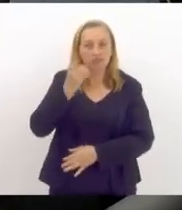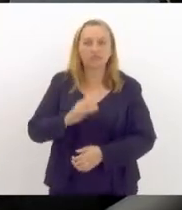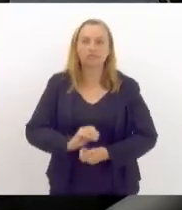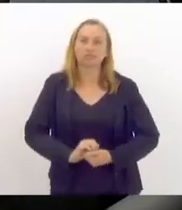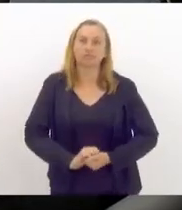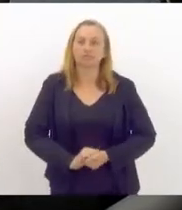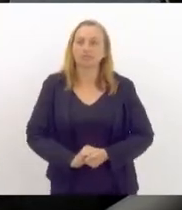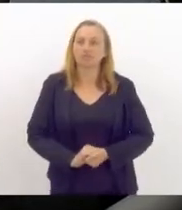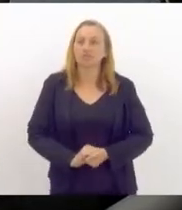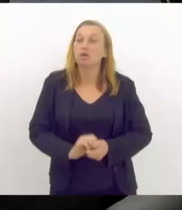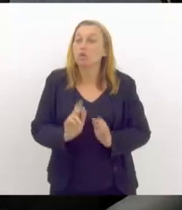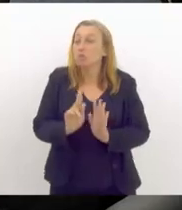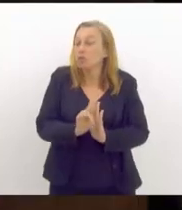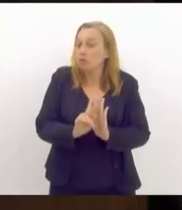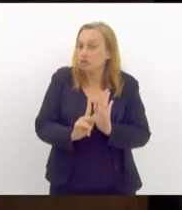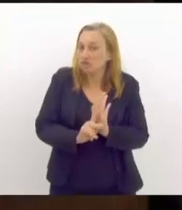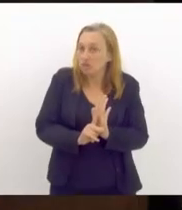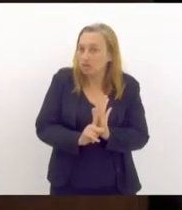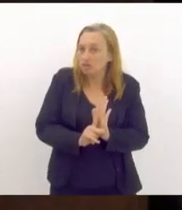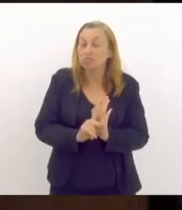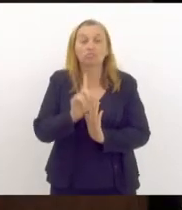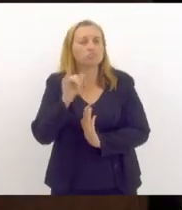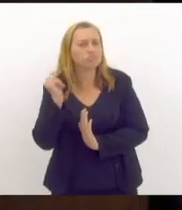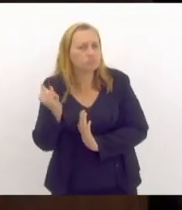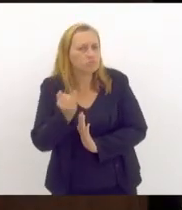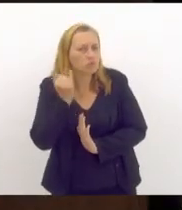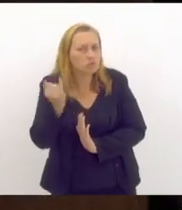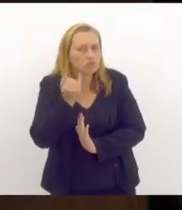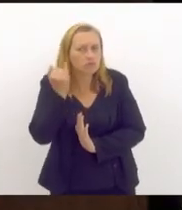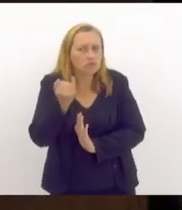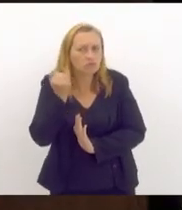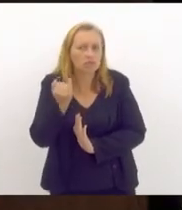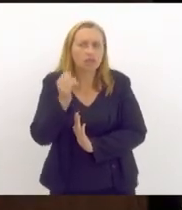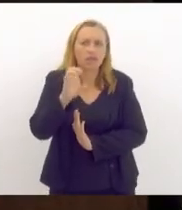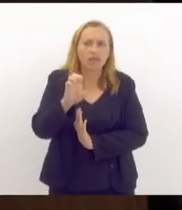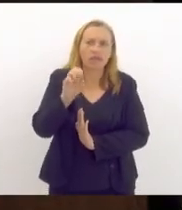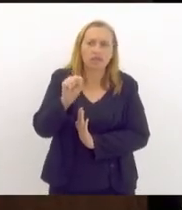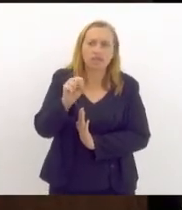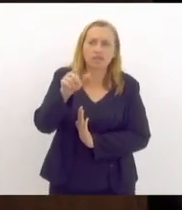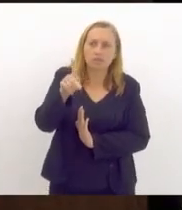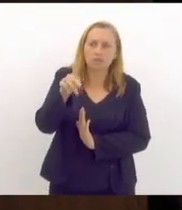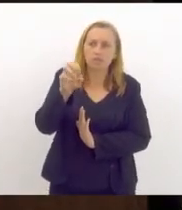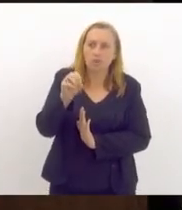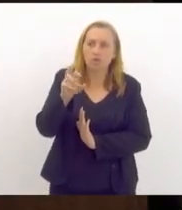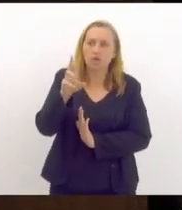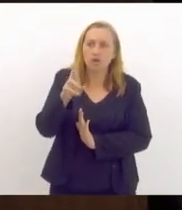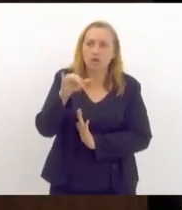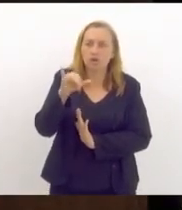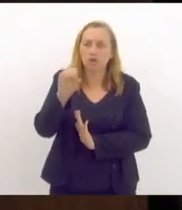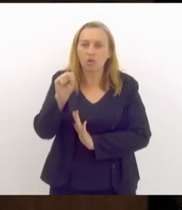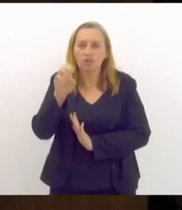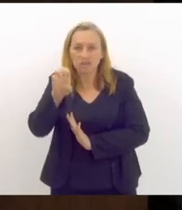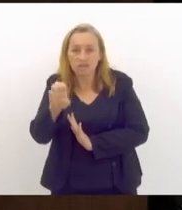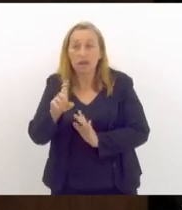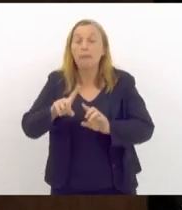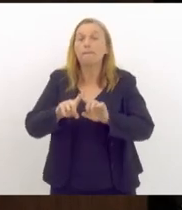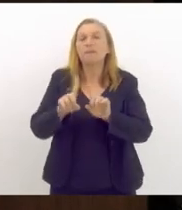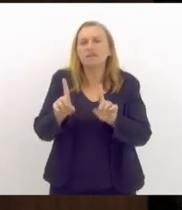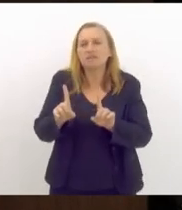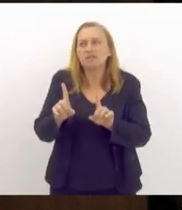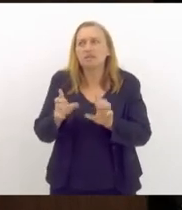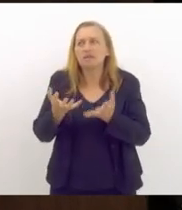é um projeto importante sobre a escoliose mas é